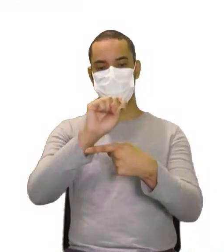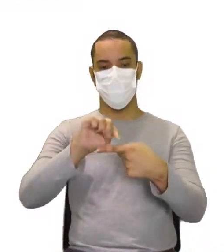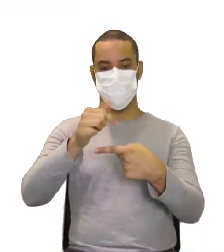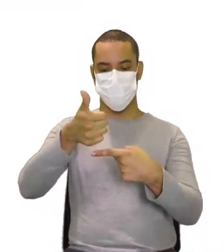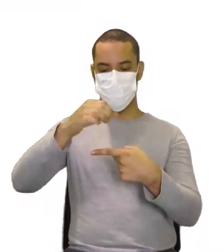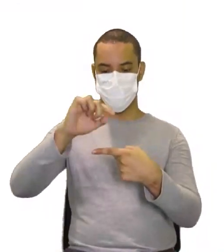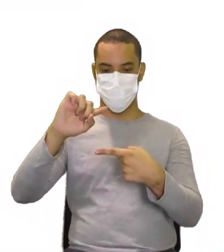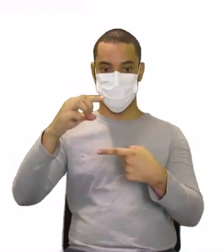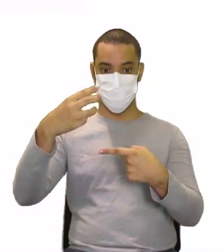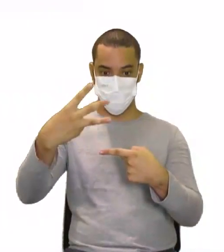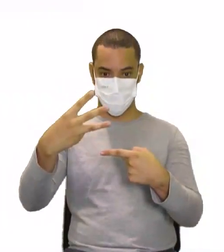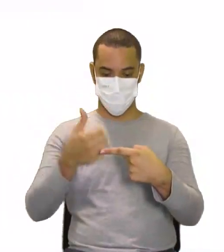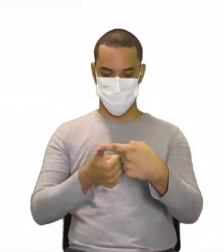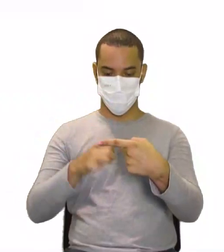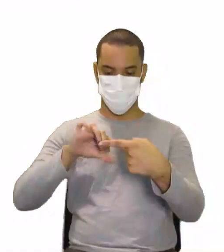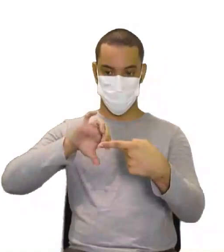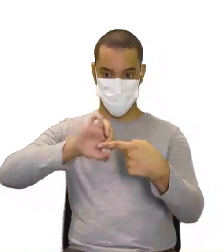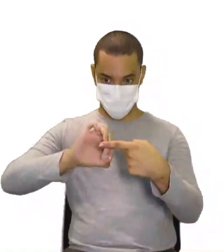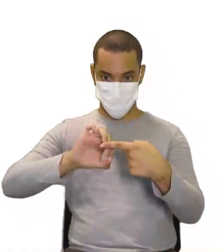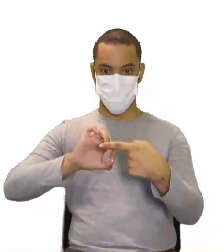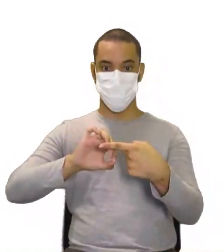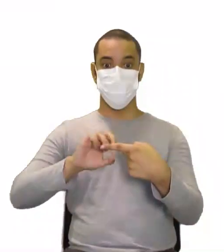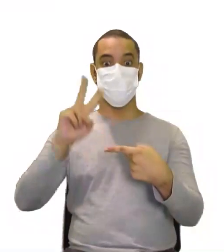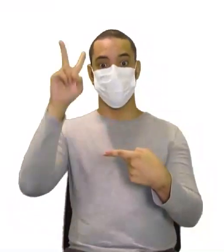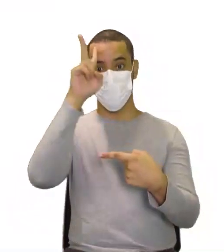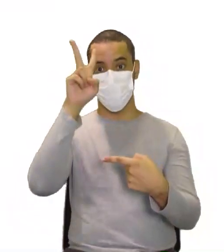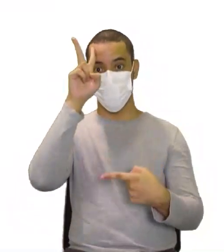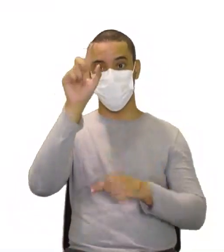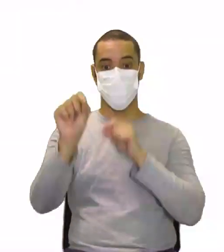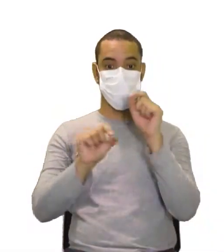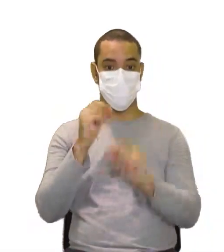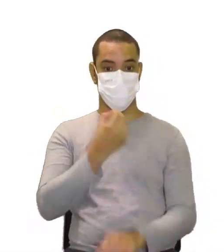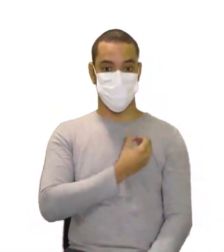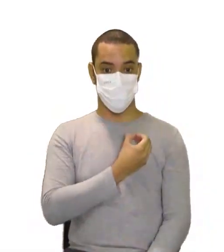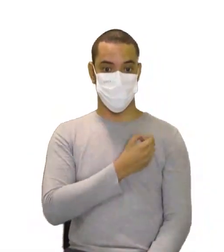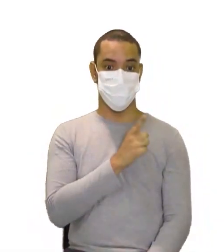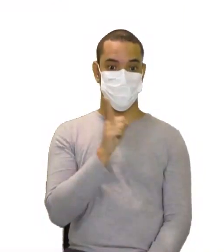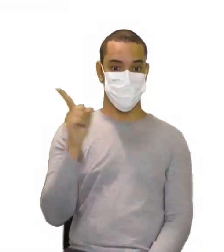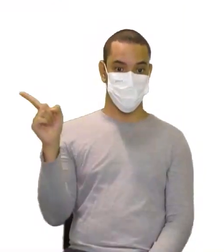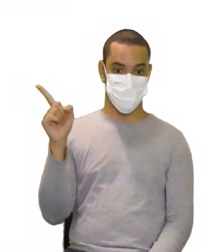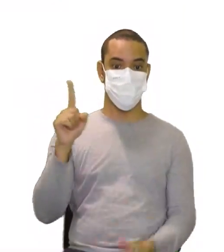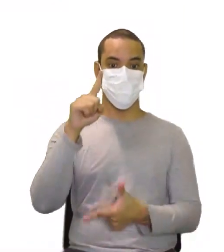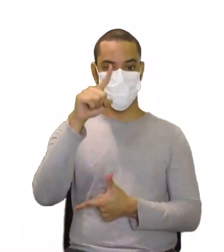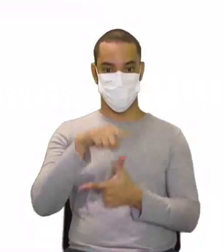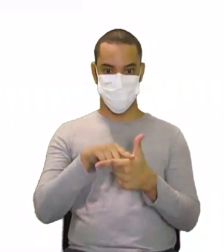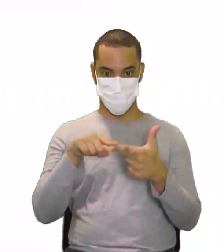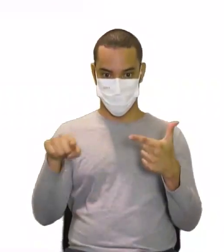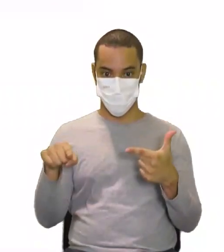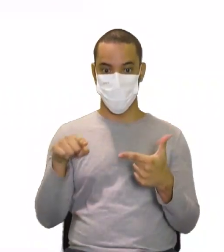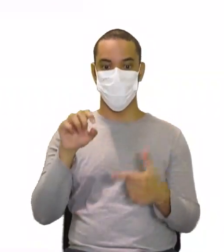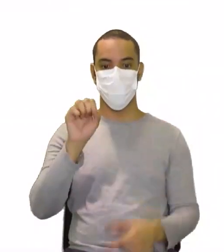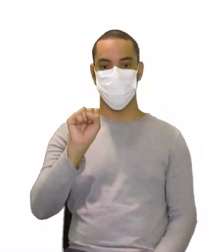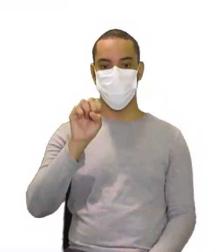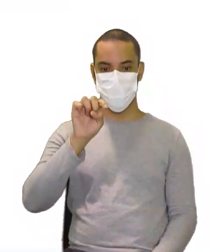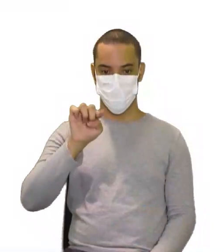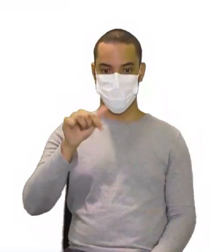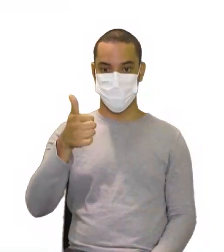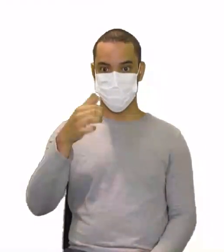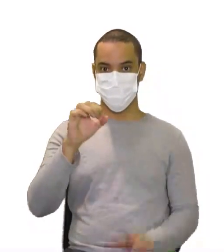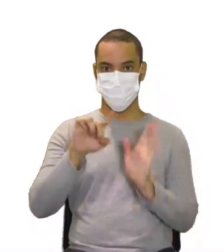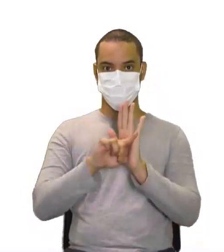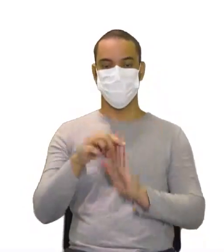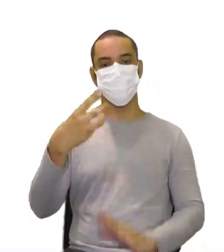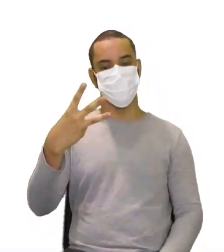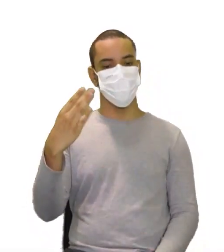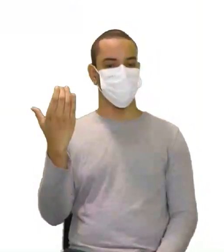dividindo, lembra que eu estou passando esse valor aqui, dividindo 8 vezes 10 a menos 3, tá? Aí depois